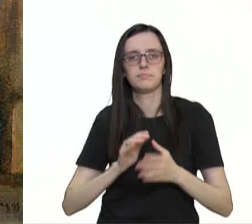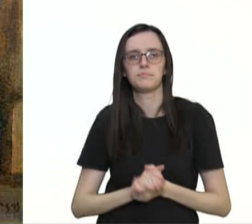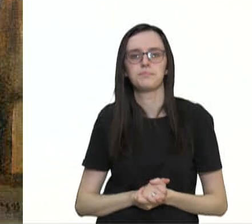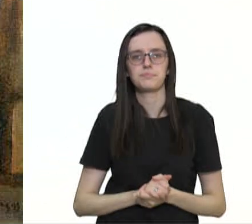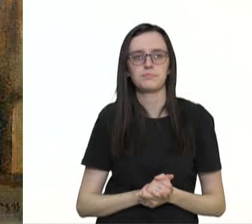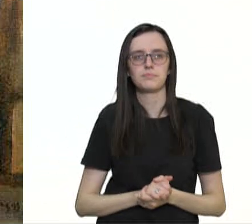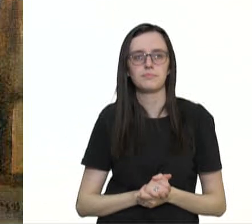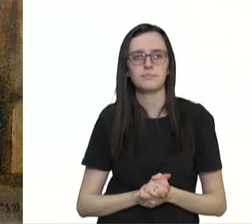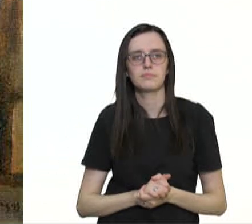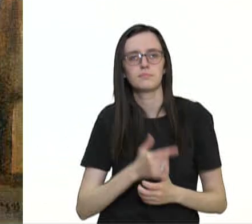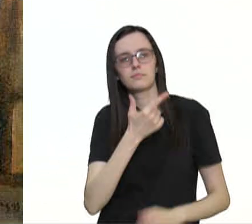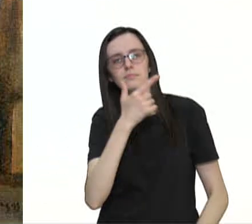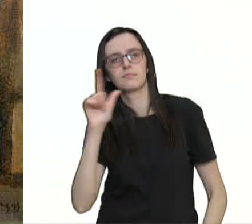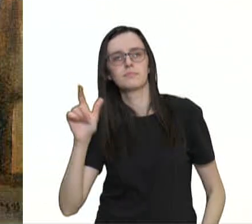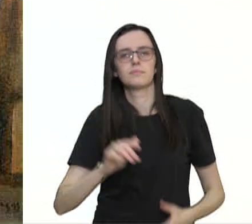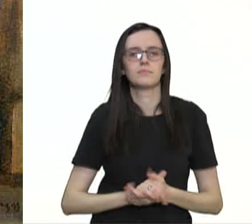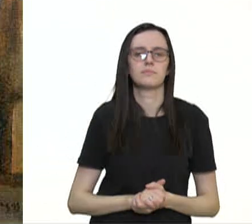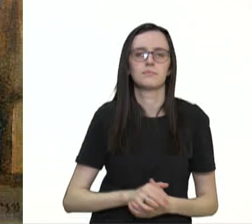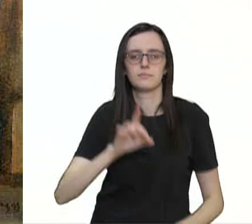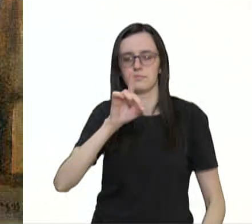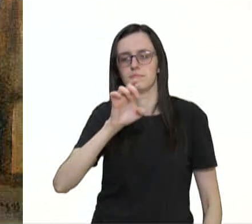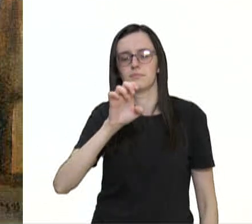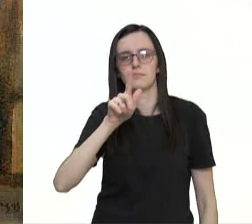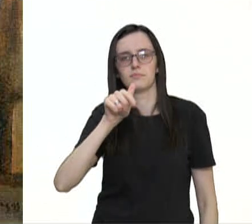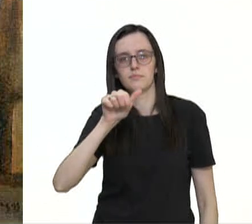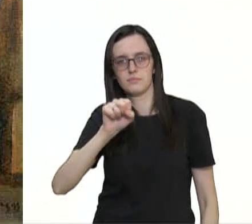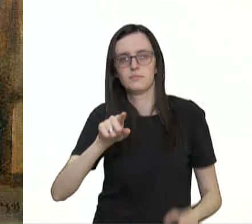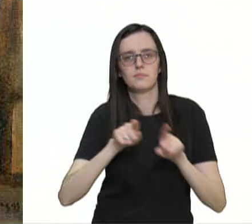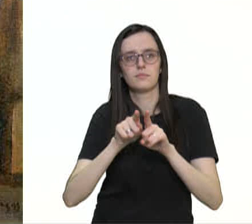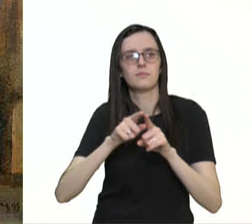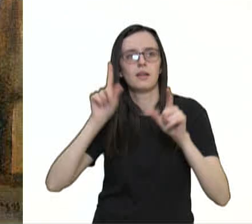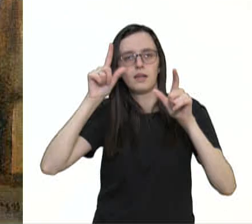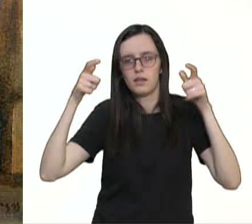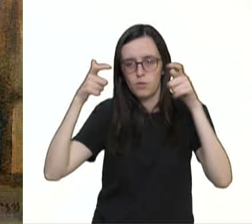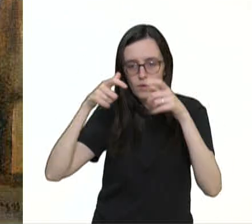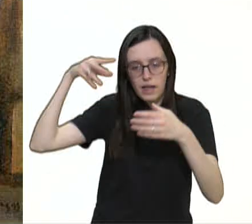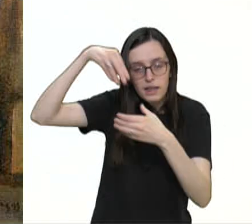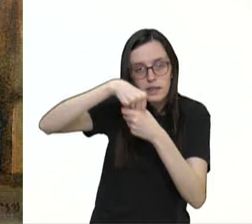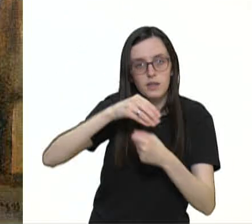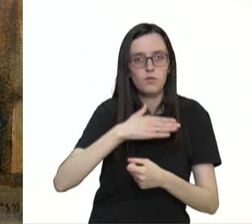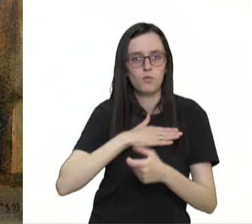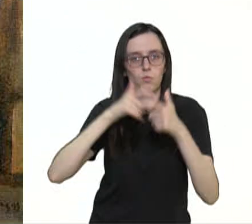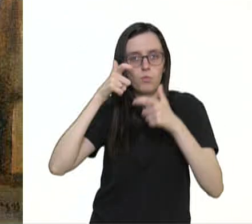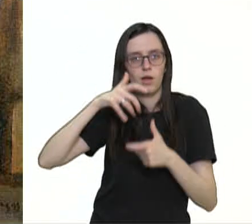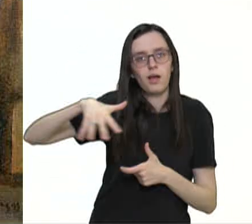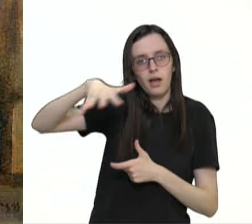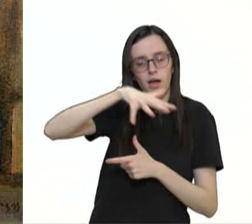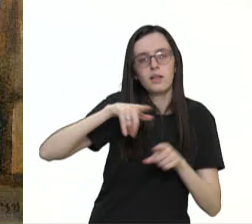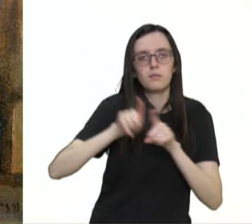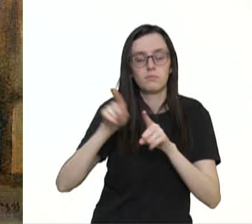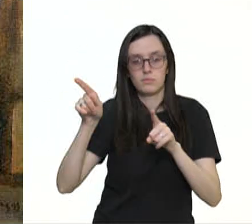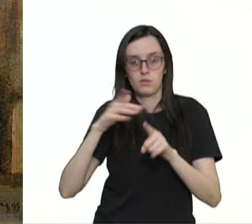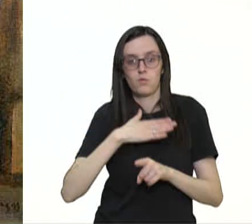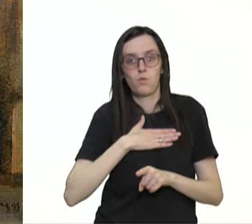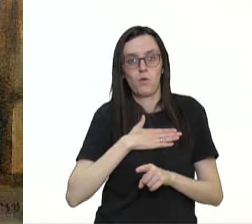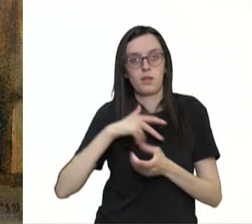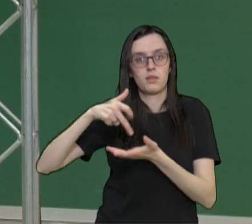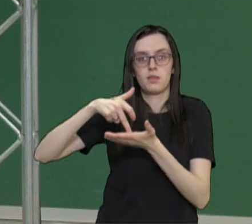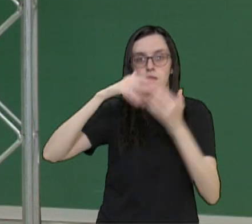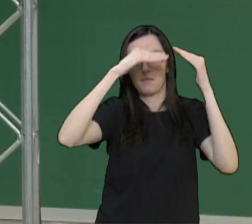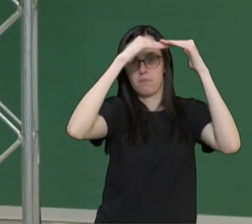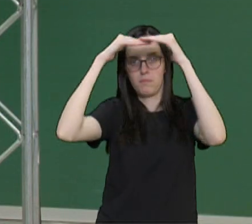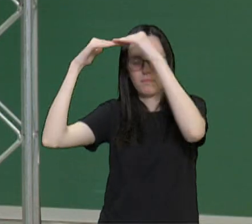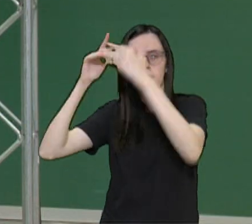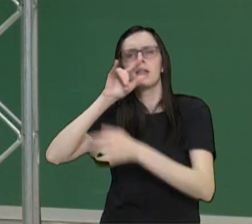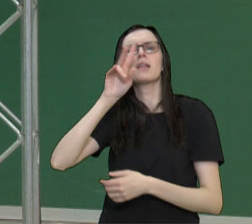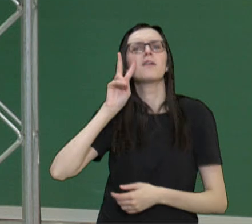O Degas trabalhava mais dentro de ambientes mais internos, né? E é ficcionado por bailarinas. Se você for no